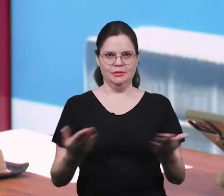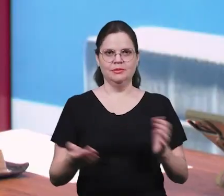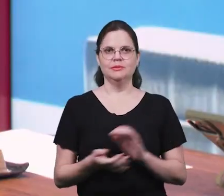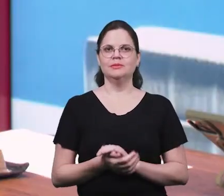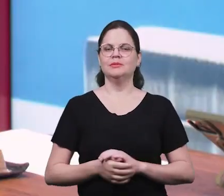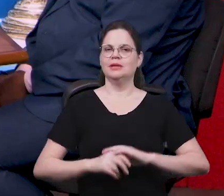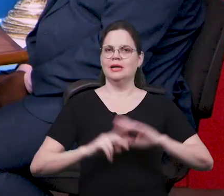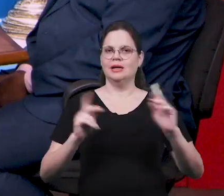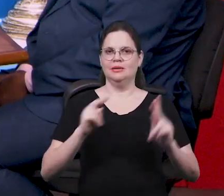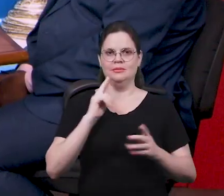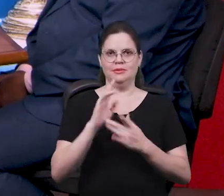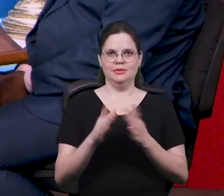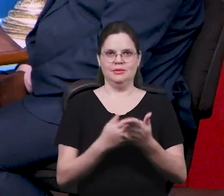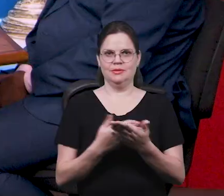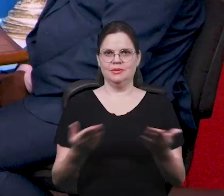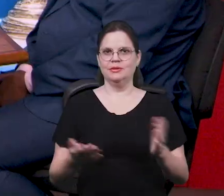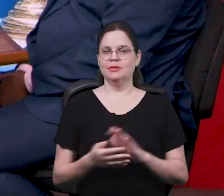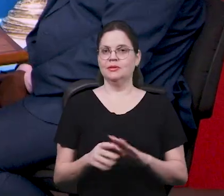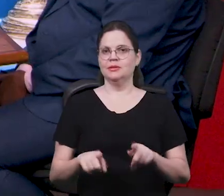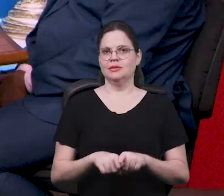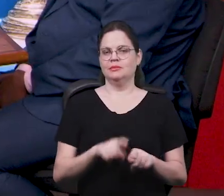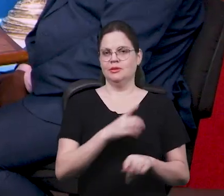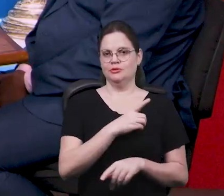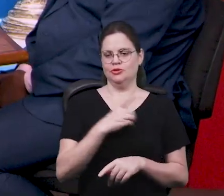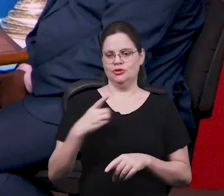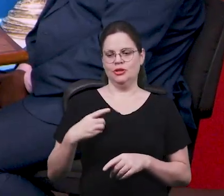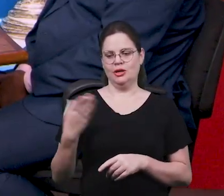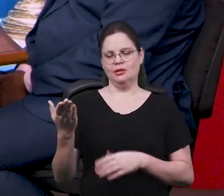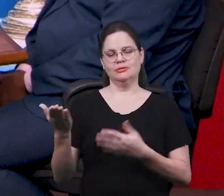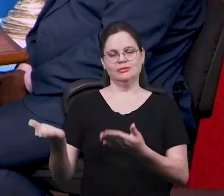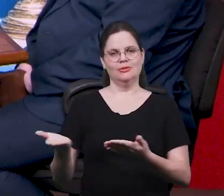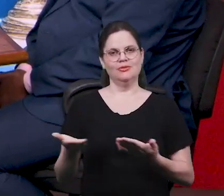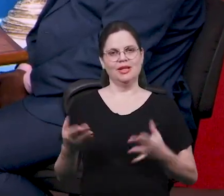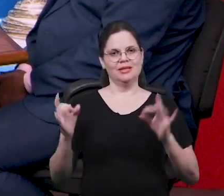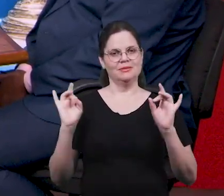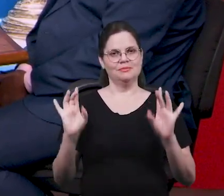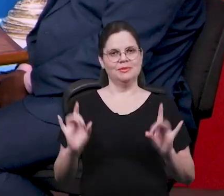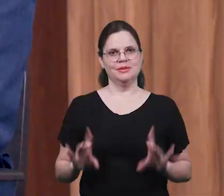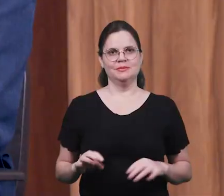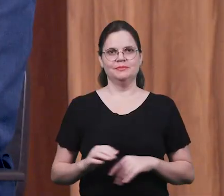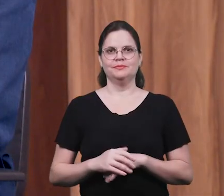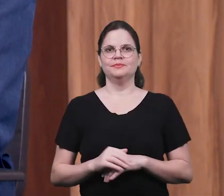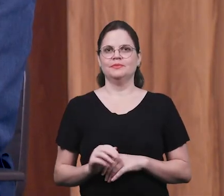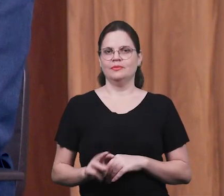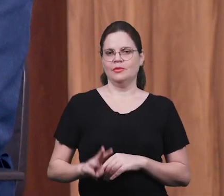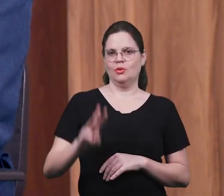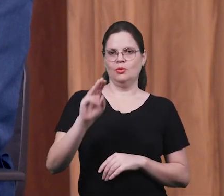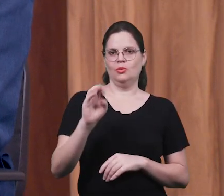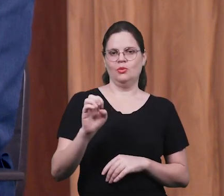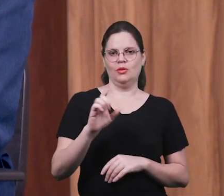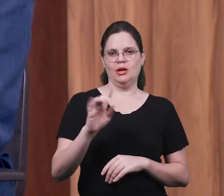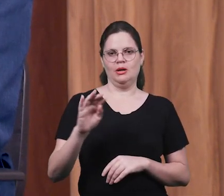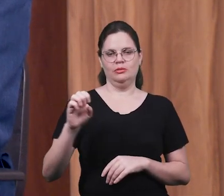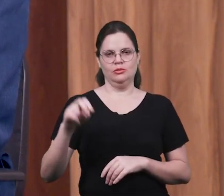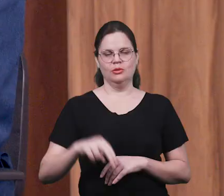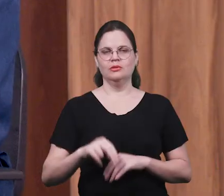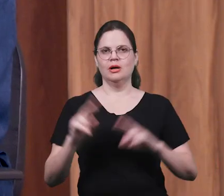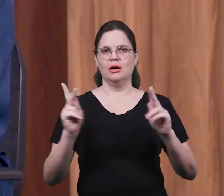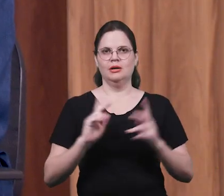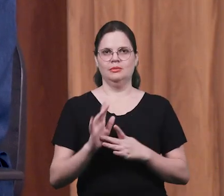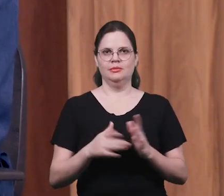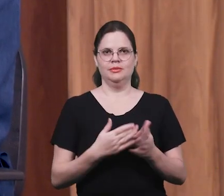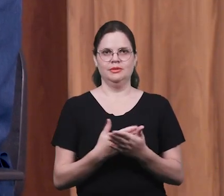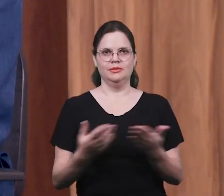Senhor, irmãos. Muito bem, temos aqui também o nosso convidado especial, que é o diácono Welton Pandeles. Paz do Senhor, Welton. Paz do Senhor,